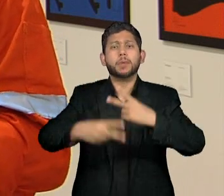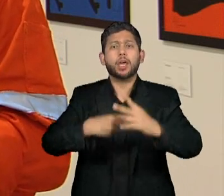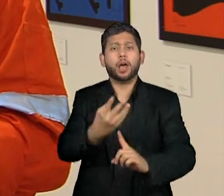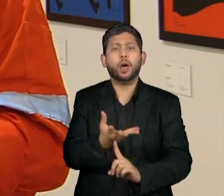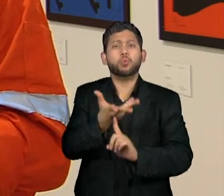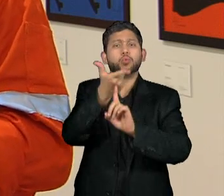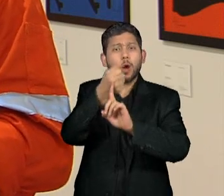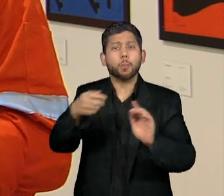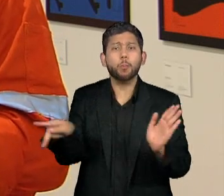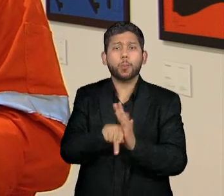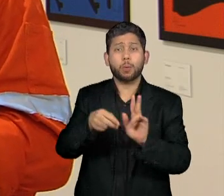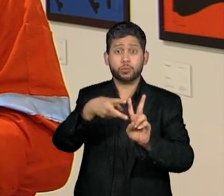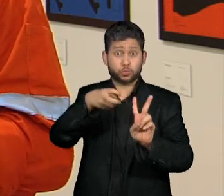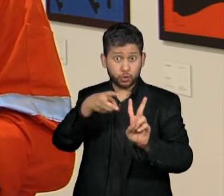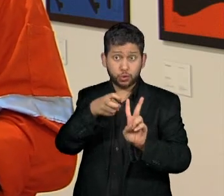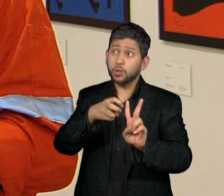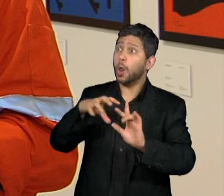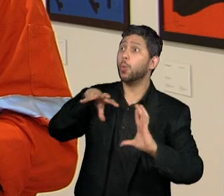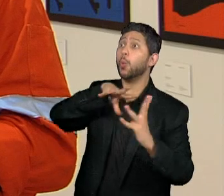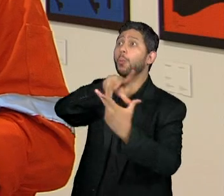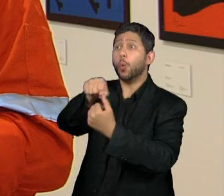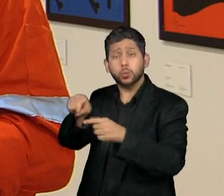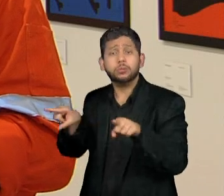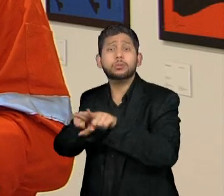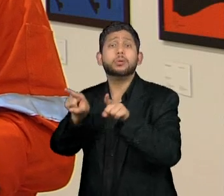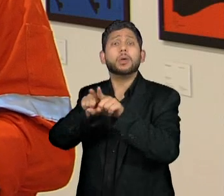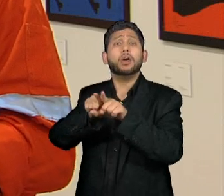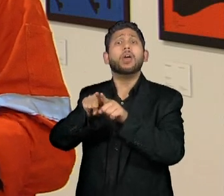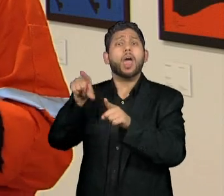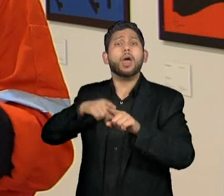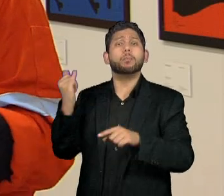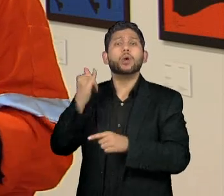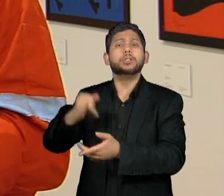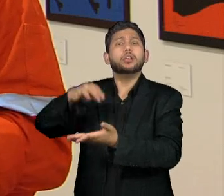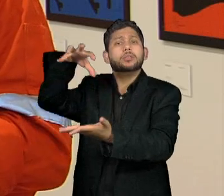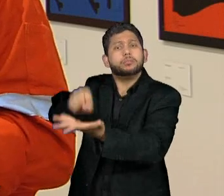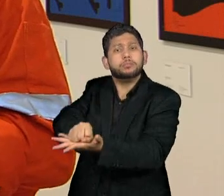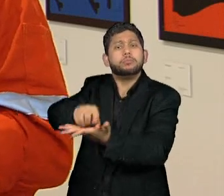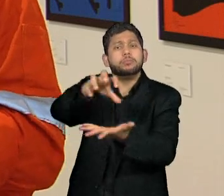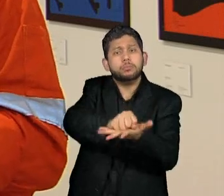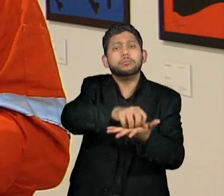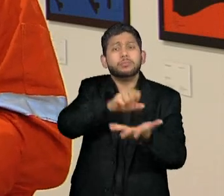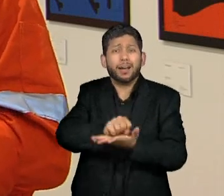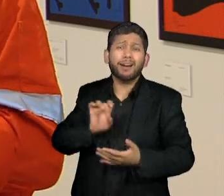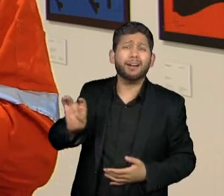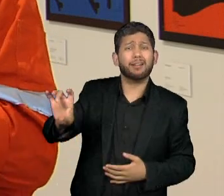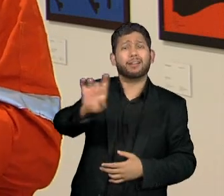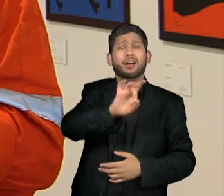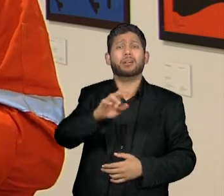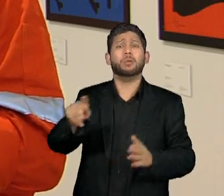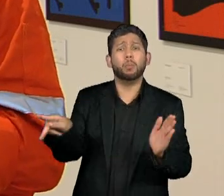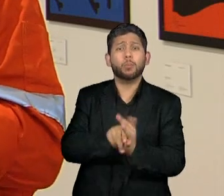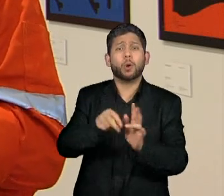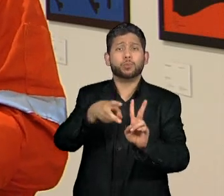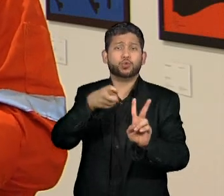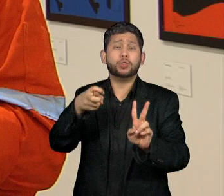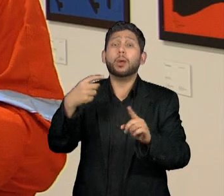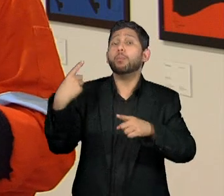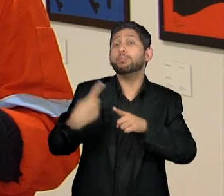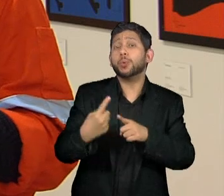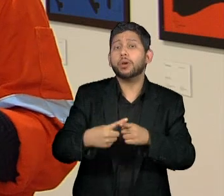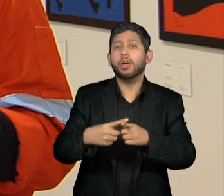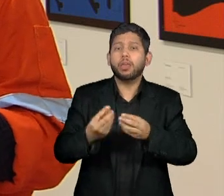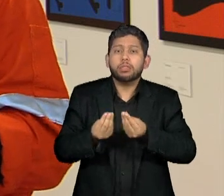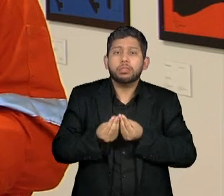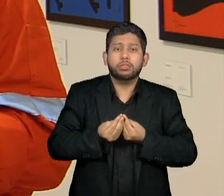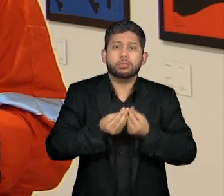bienais importantes do mundo também sejam demarcadas como bienais indígenas, pelo menos para que se abra um pontinho de